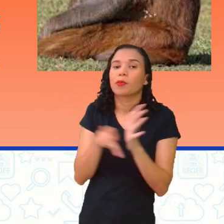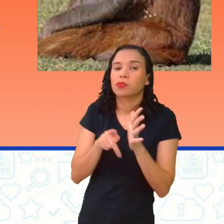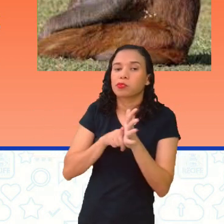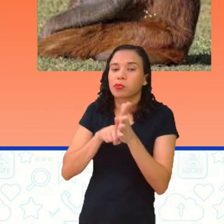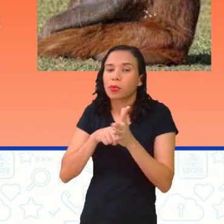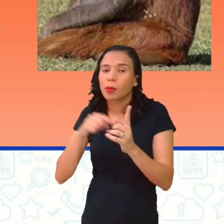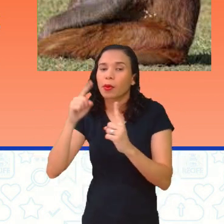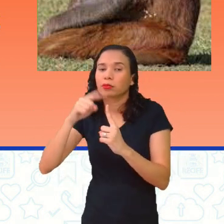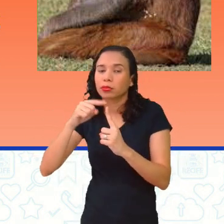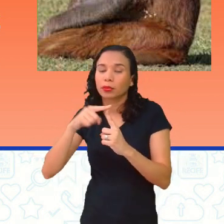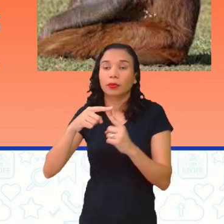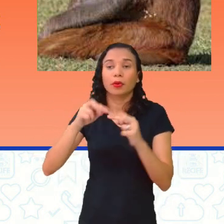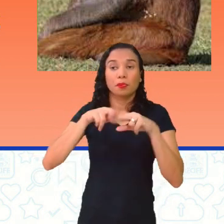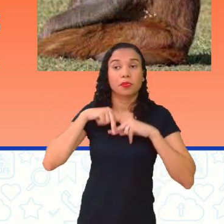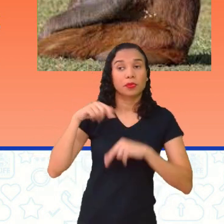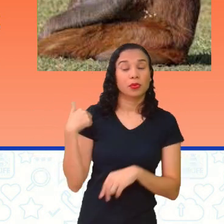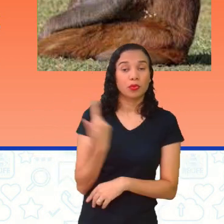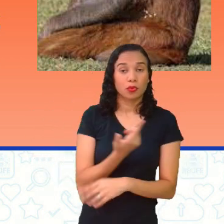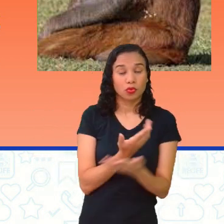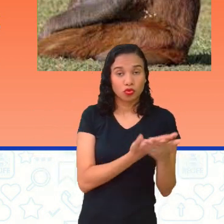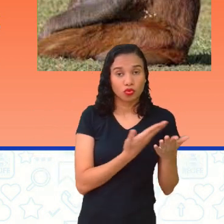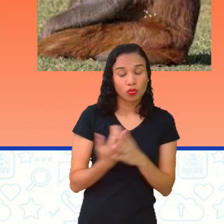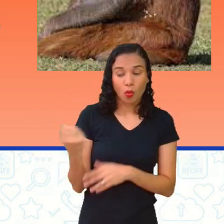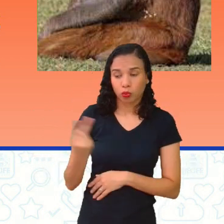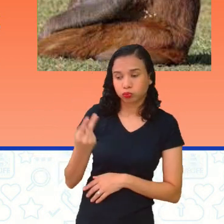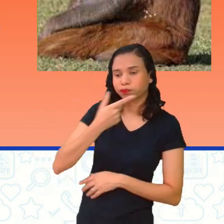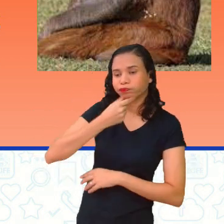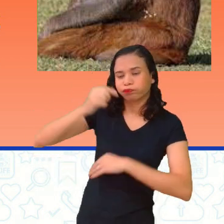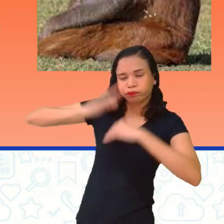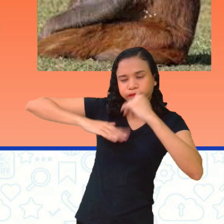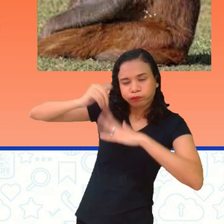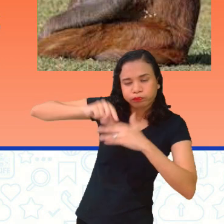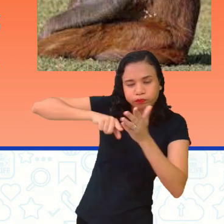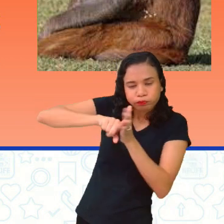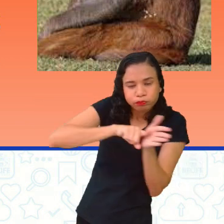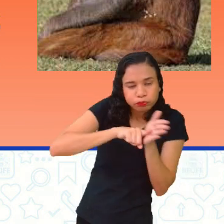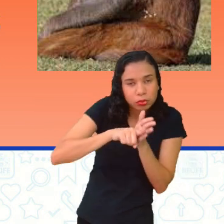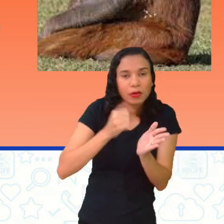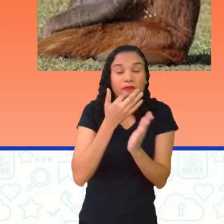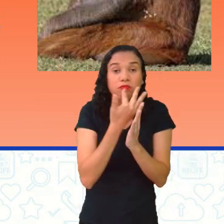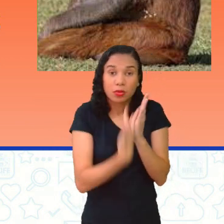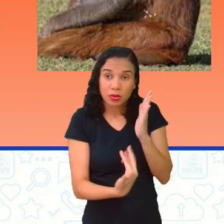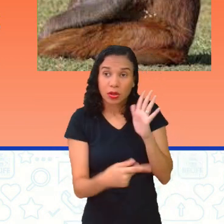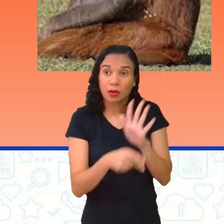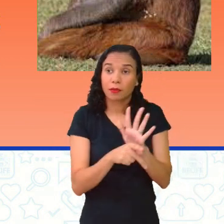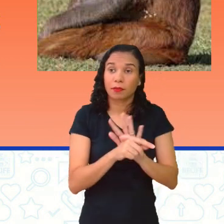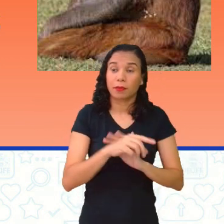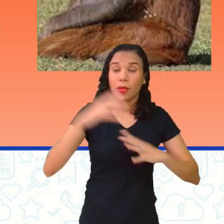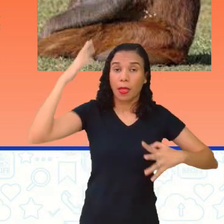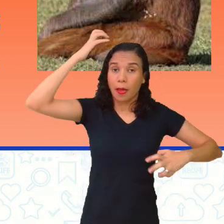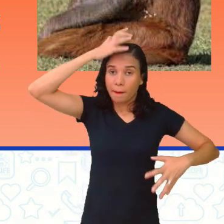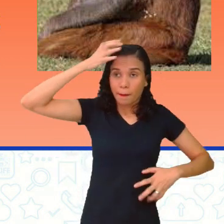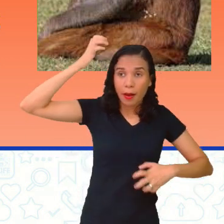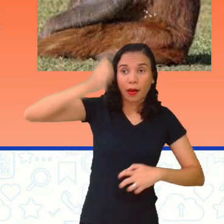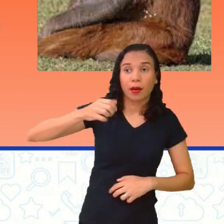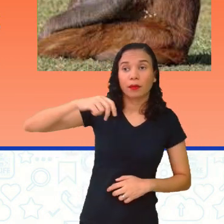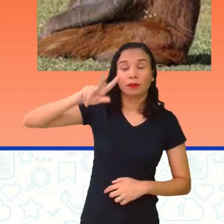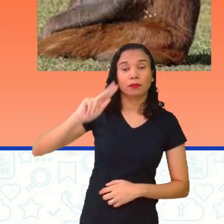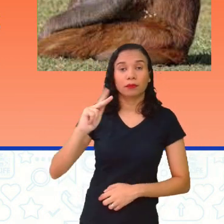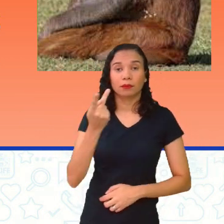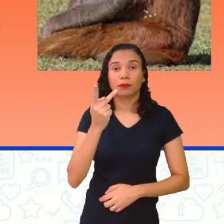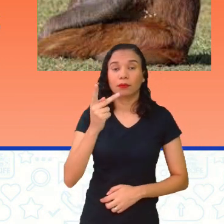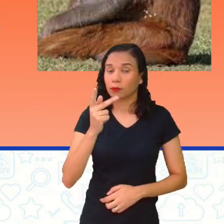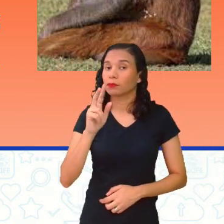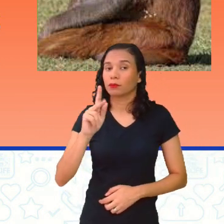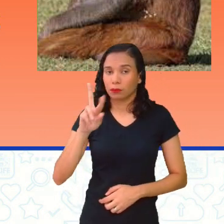RH. Depois dos estudos de 2 pesquisadores, que retirando o sangue de macacos reus e injetando